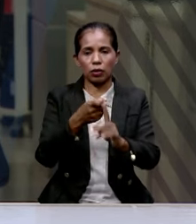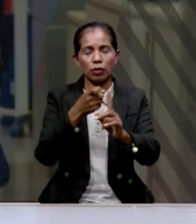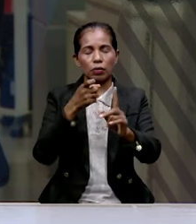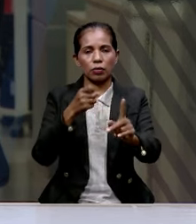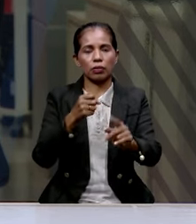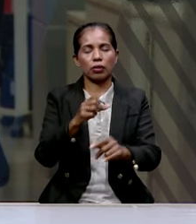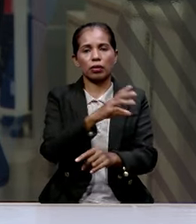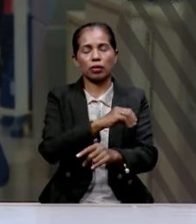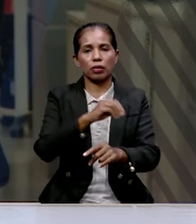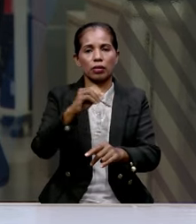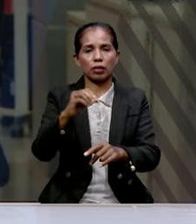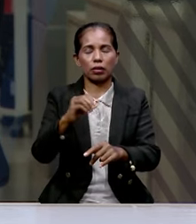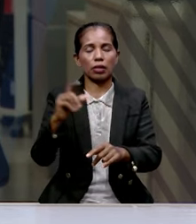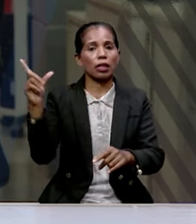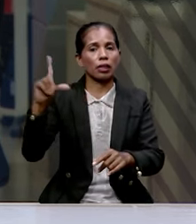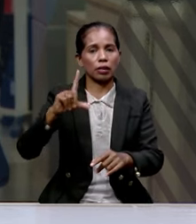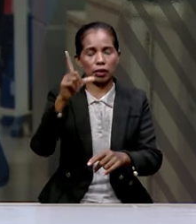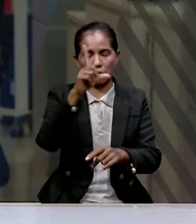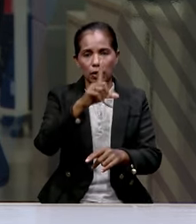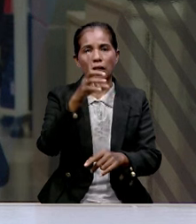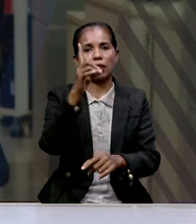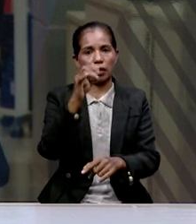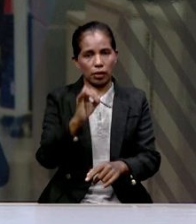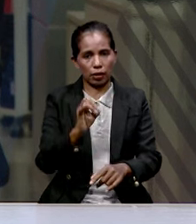Câmara Eclesiástica, Licidere Adili.